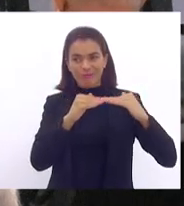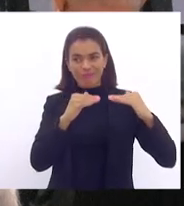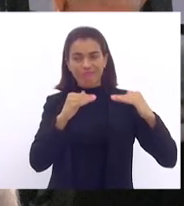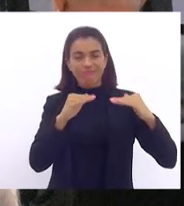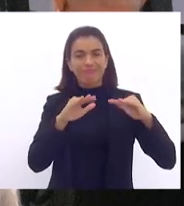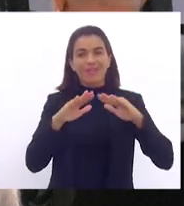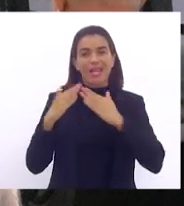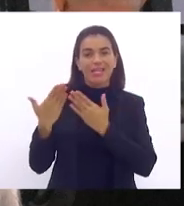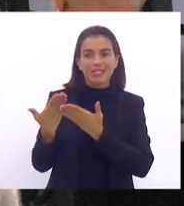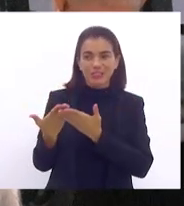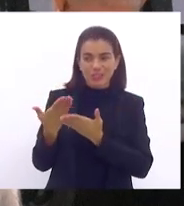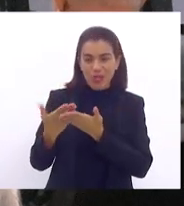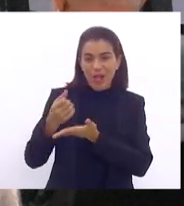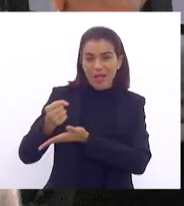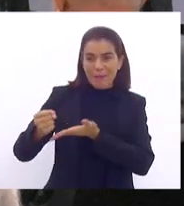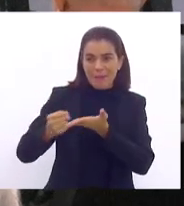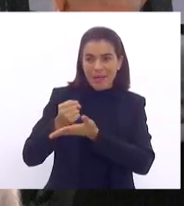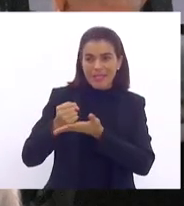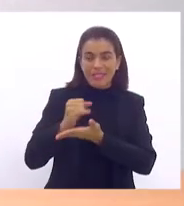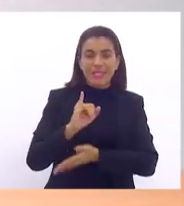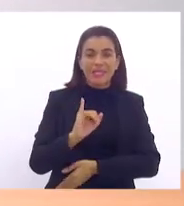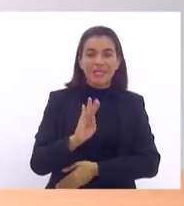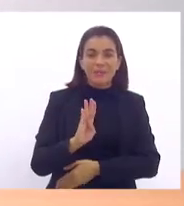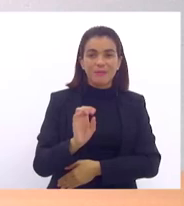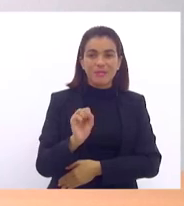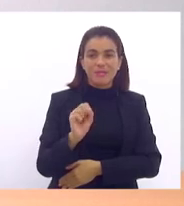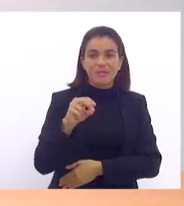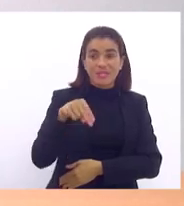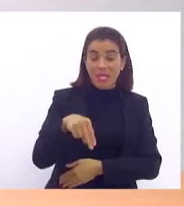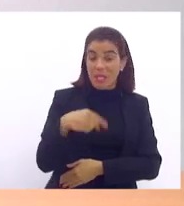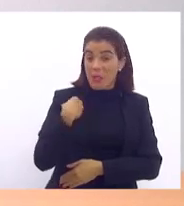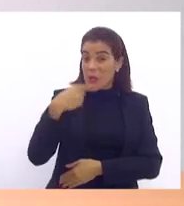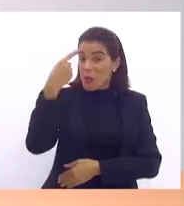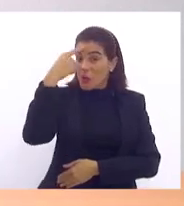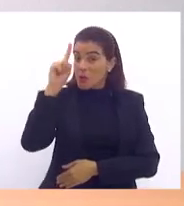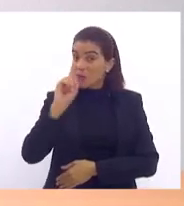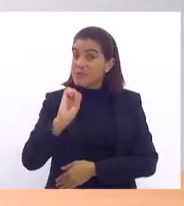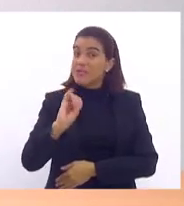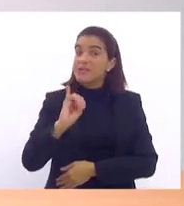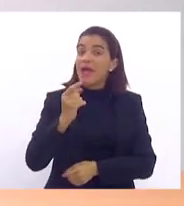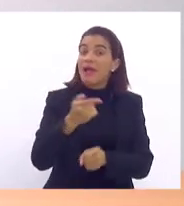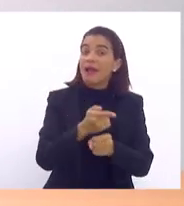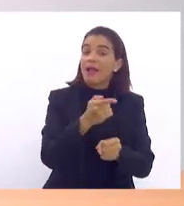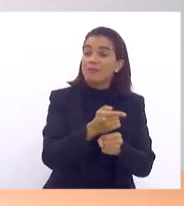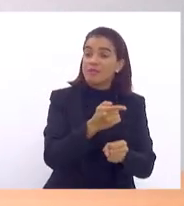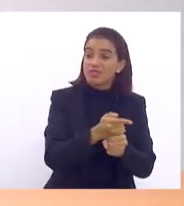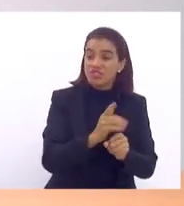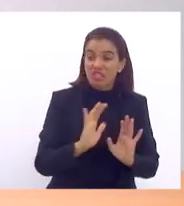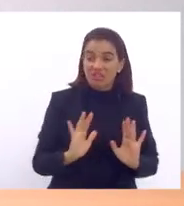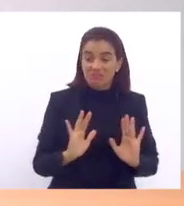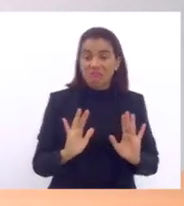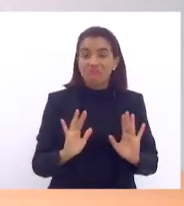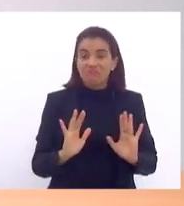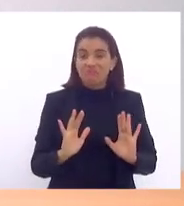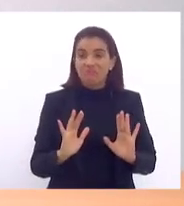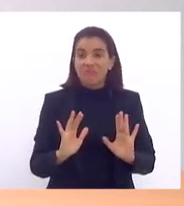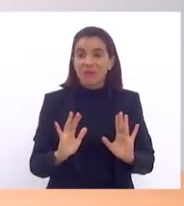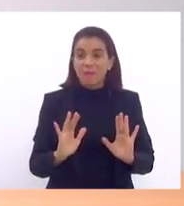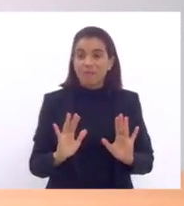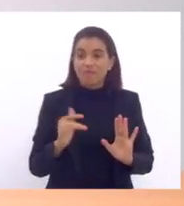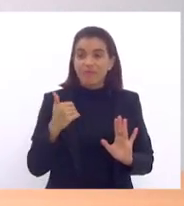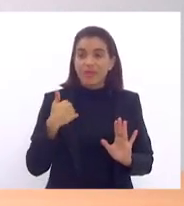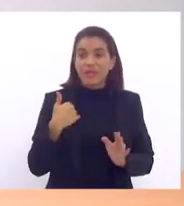base do horror do caso IB sem Pinheiro até hoje não sei se foi algum gremista no caso I sem Pinheiro talvez tenha sido eh do